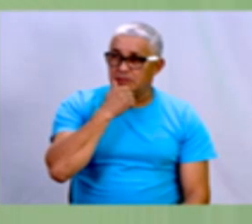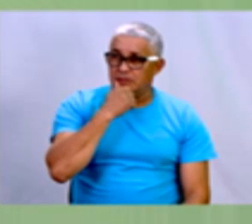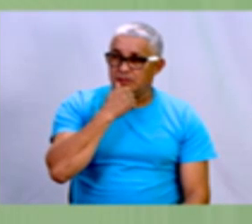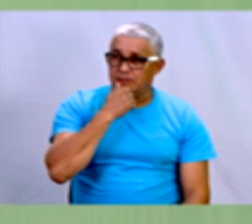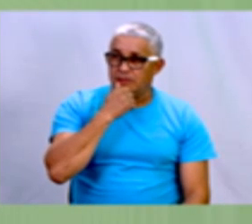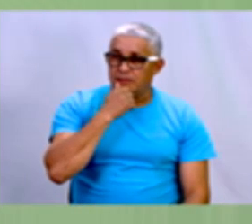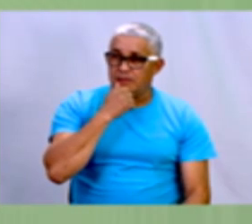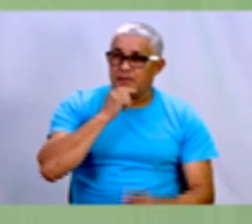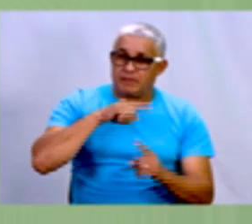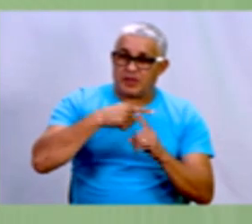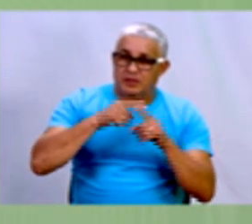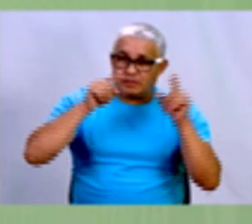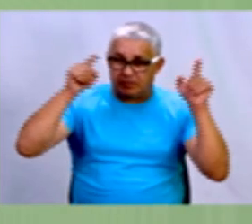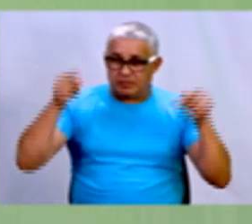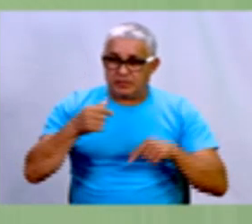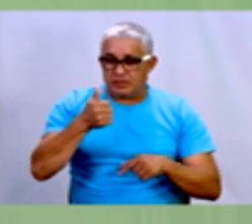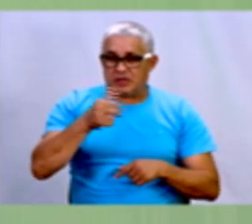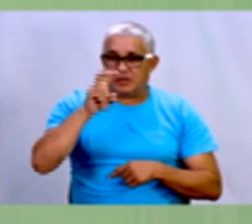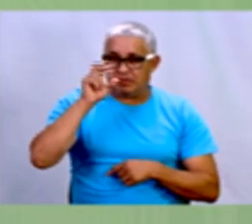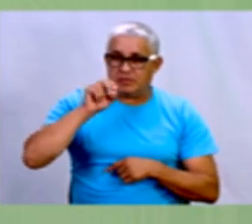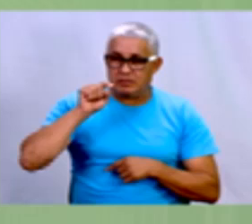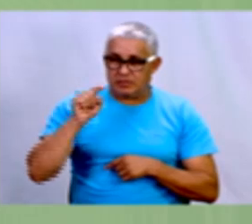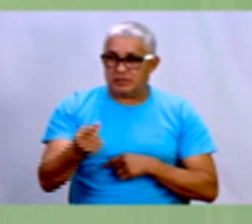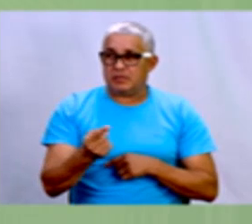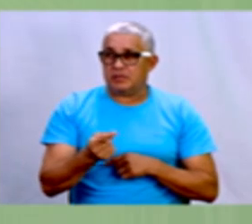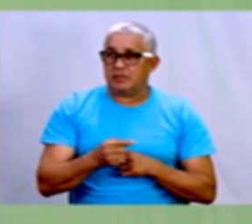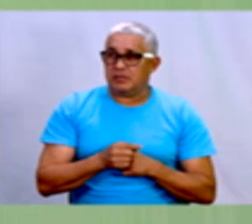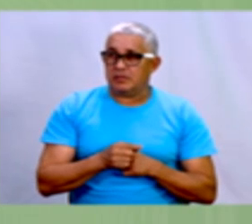833,33, né, mais 150 mil, quando a